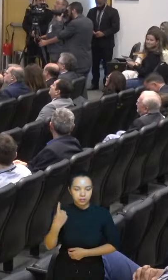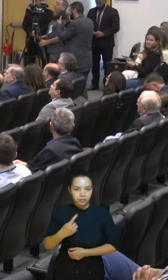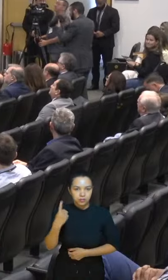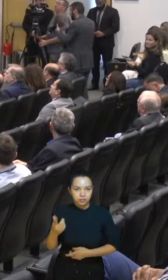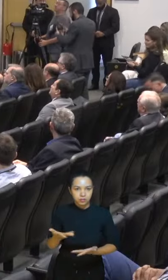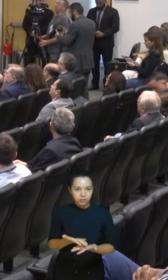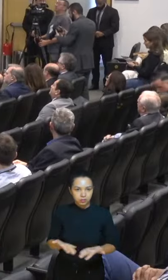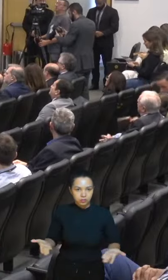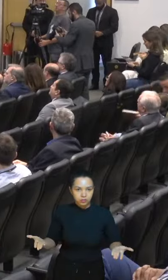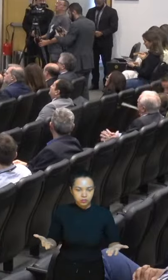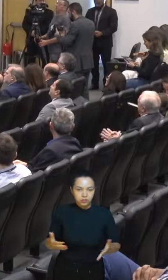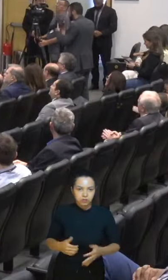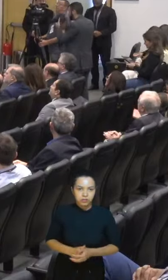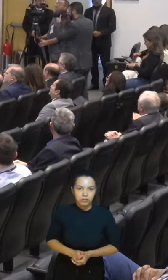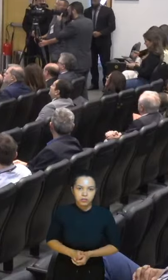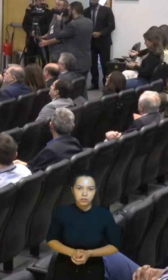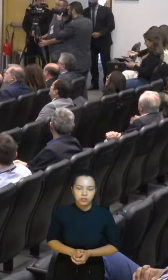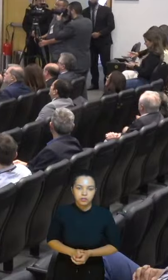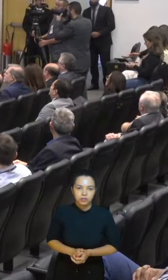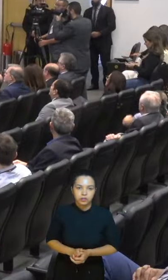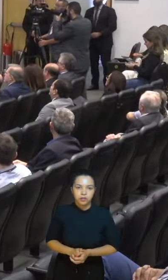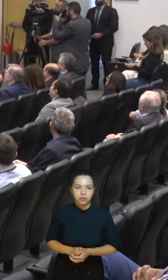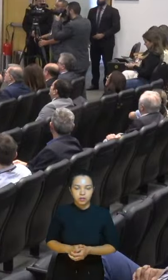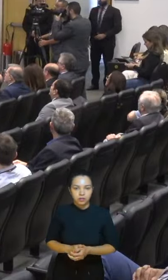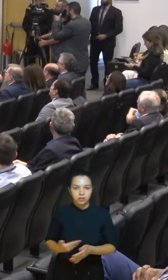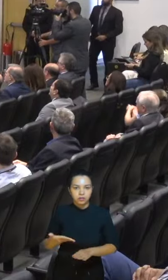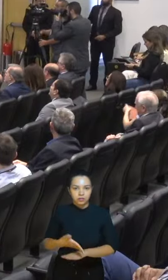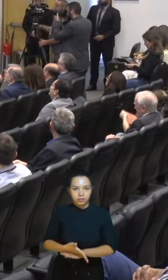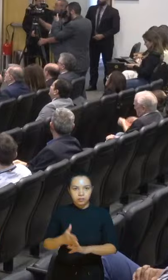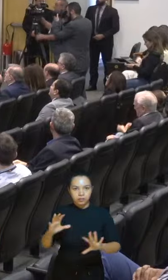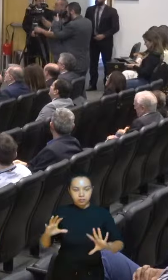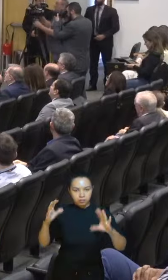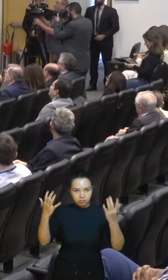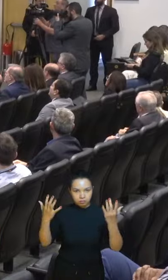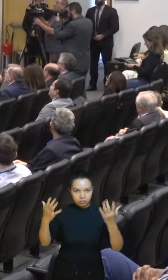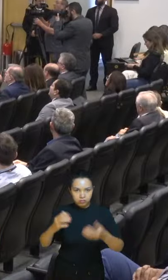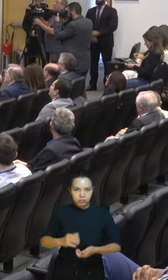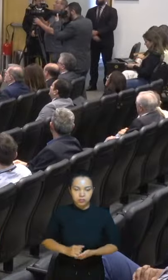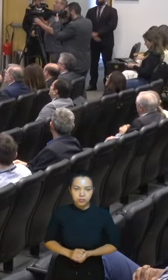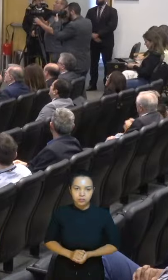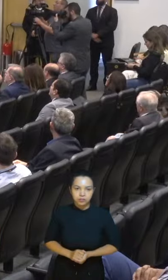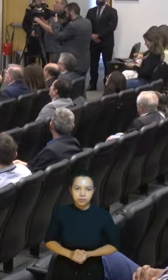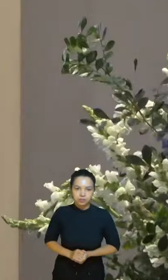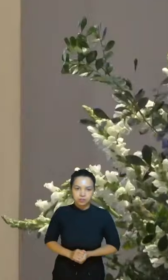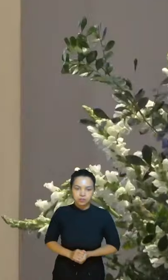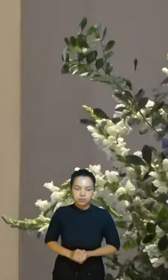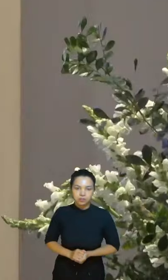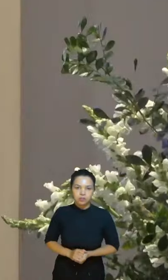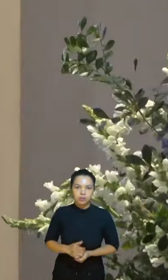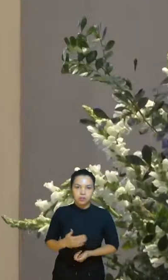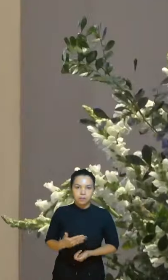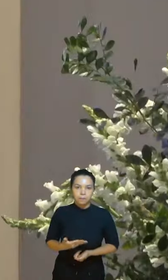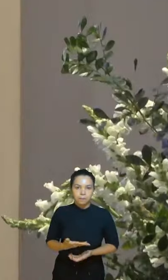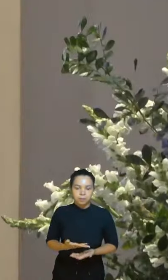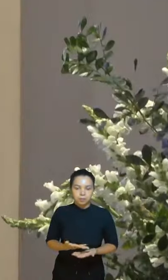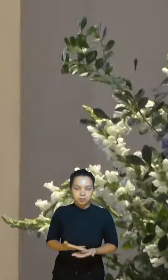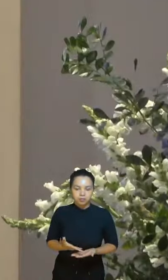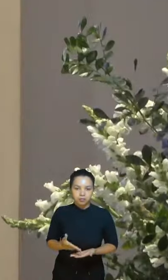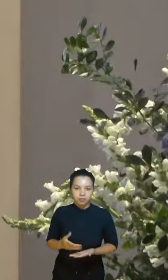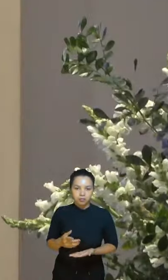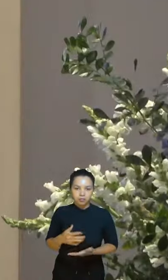todos quantos prestigiam este evento e devo assinalar ainda que brevemente a